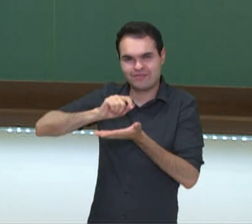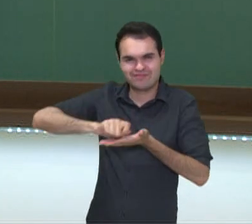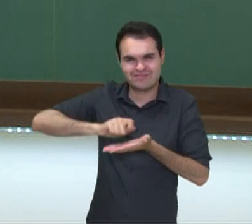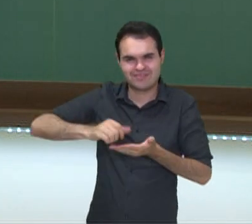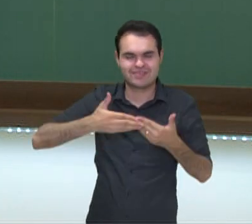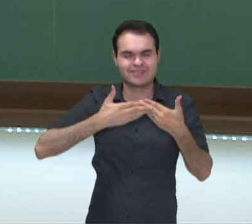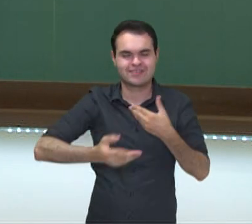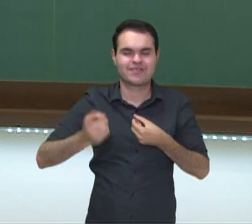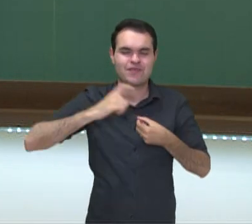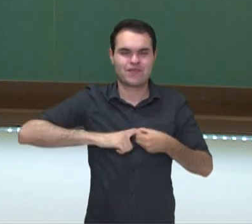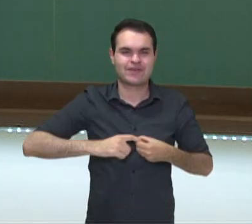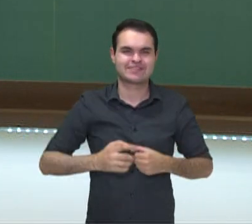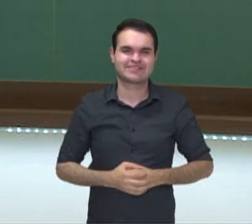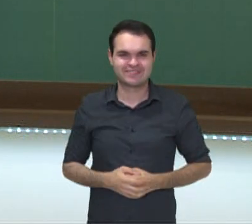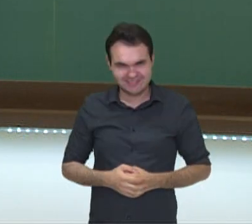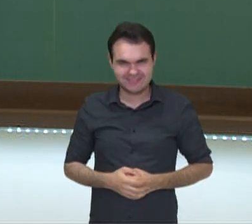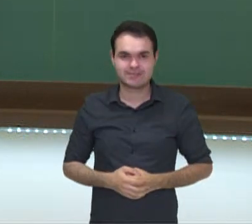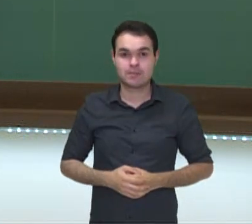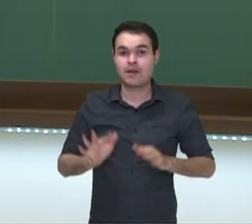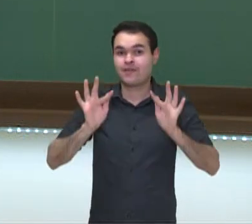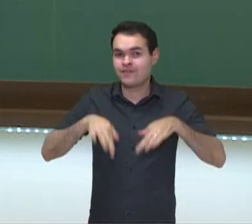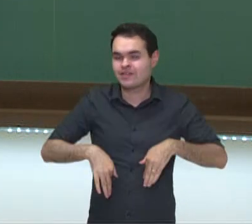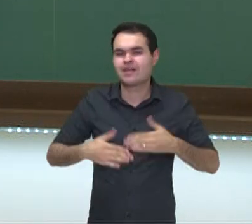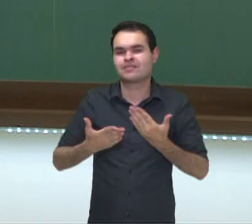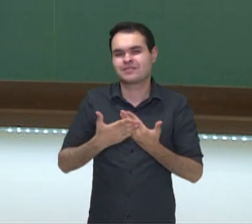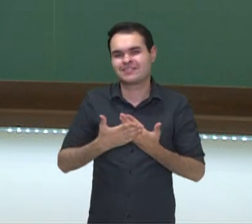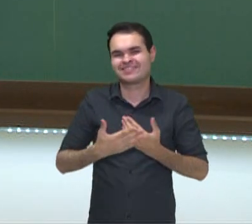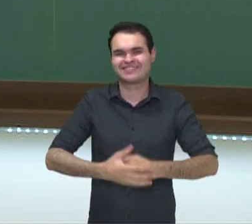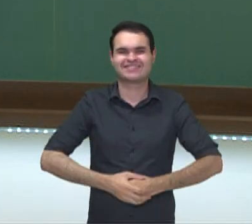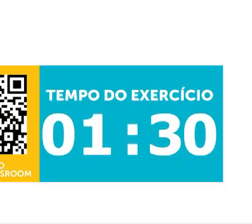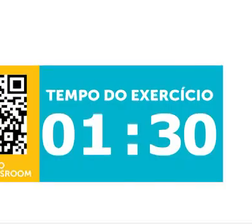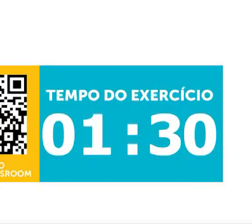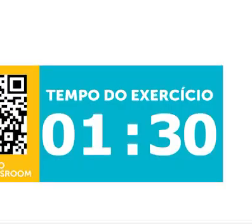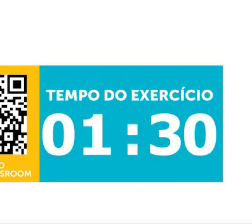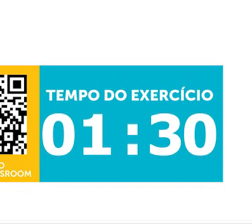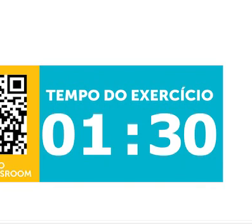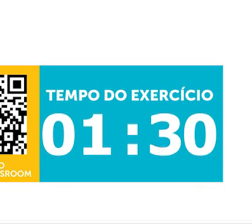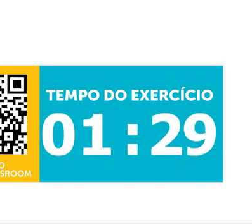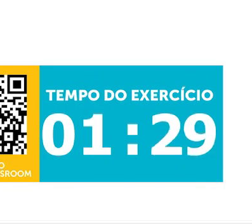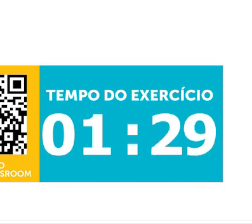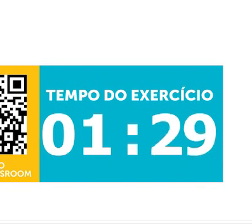e daqui a pouquinho a gente volta para finalizar a nossa aula.